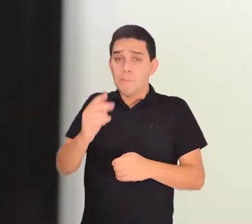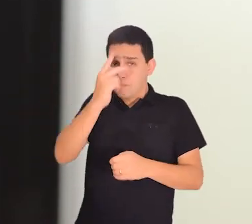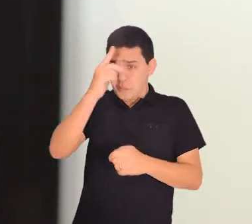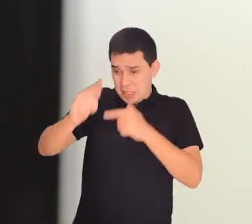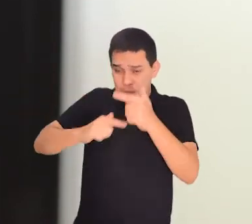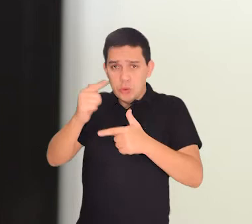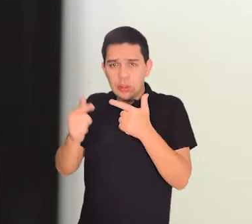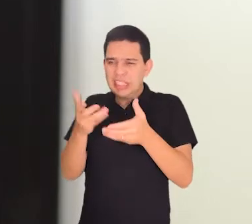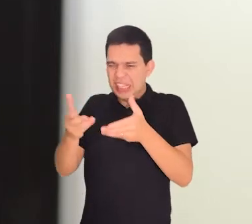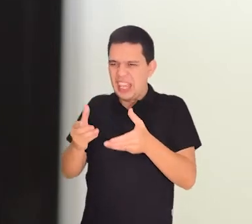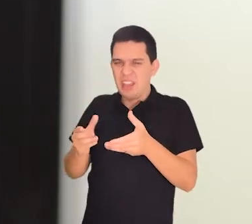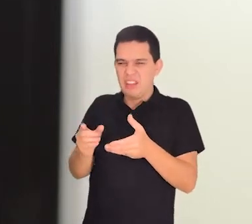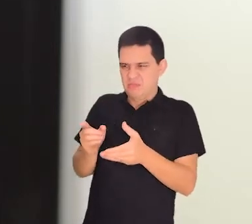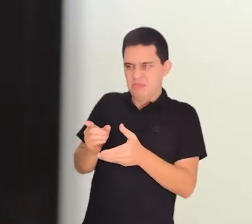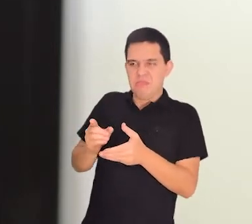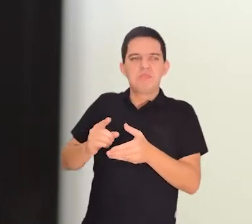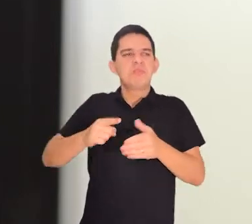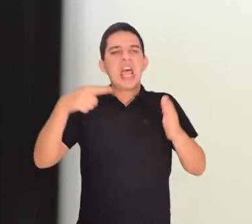no site